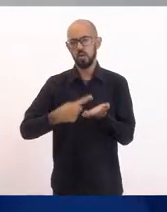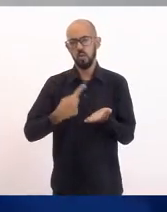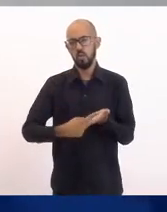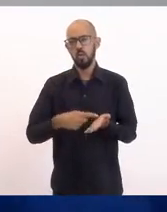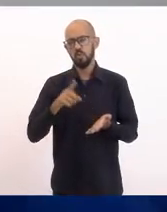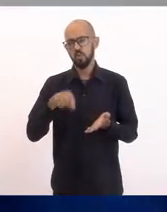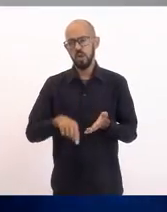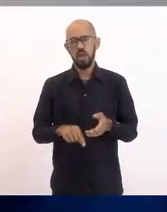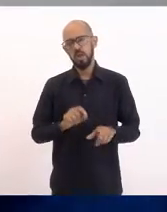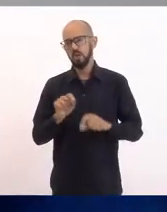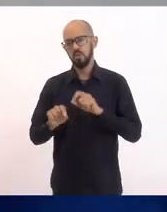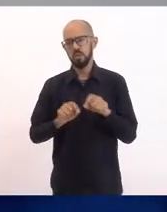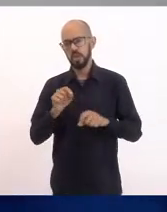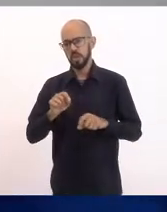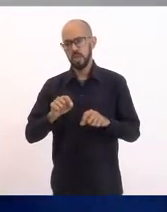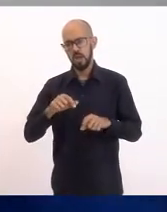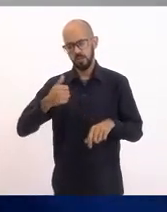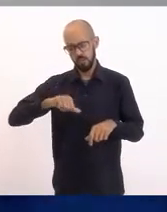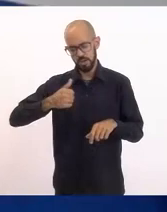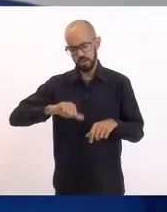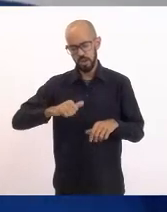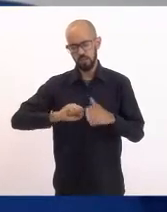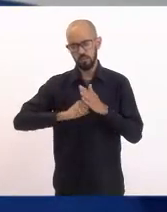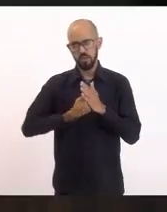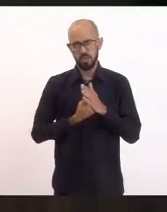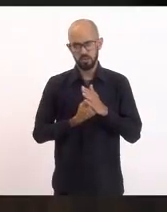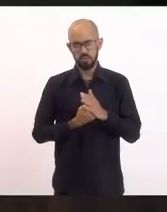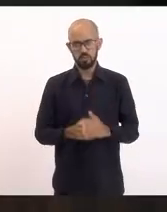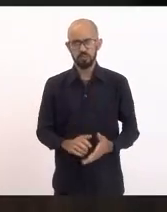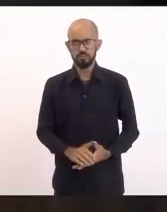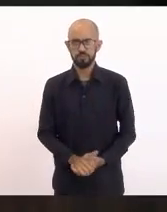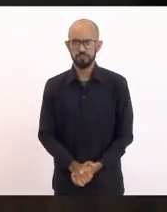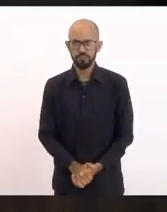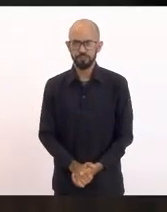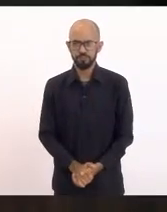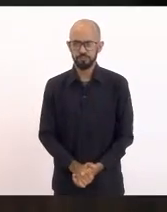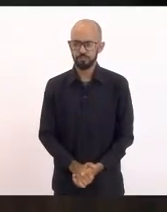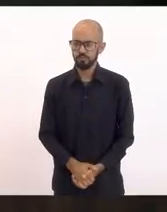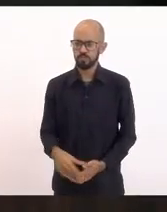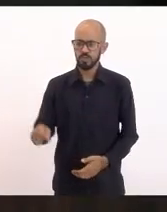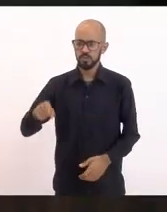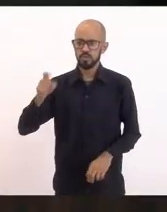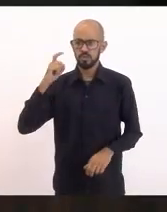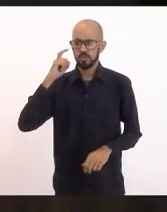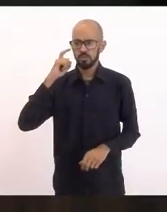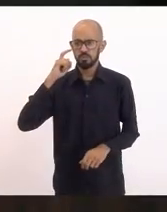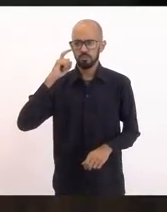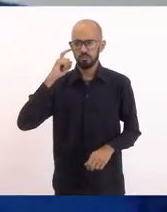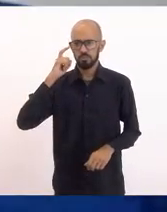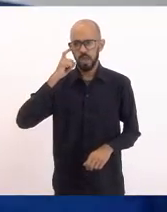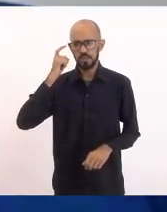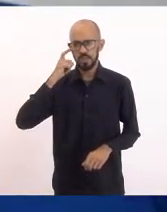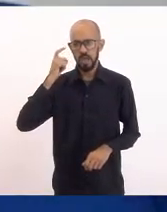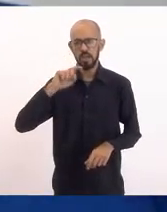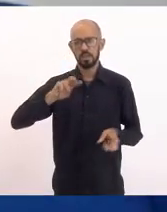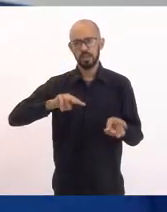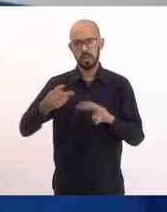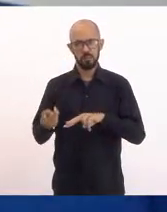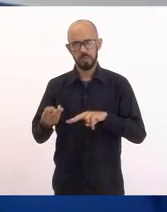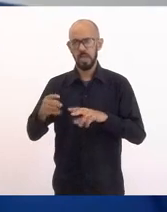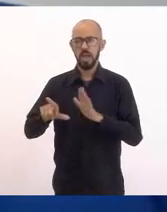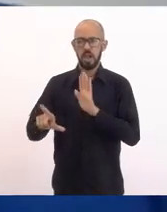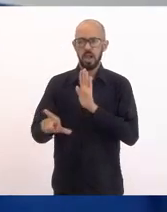é vamos apreciar o veto para corrigi-lo de uma maneira legal, entendeu? Encaminhar um projeto de lei